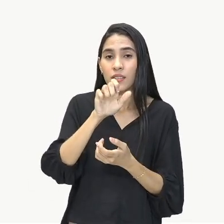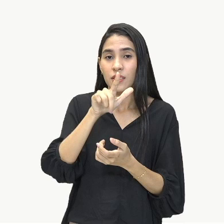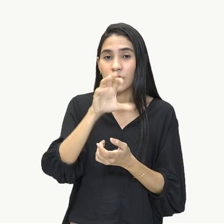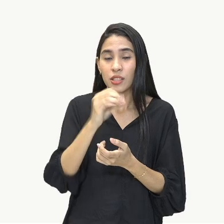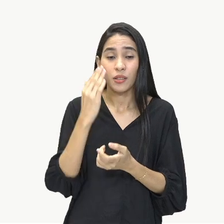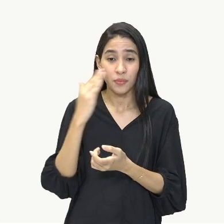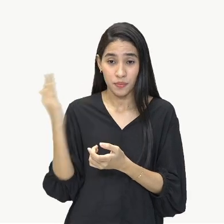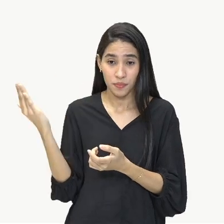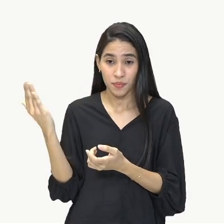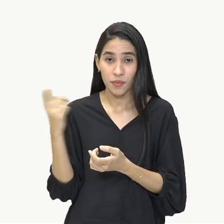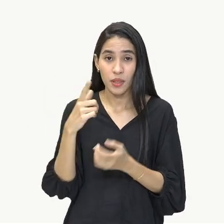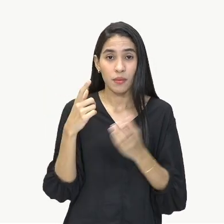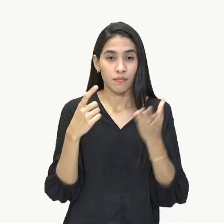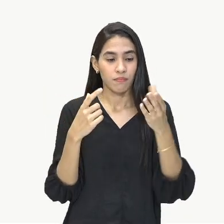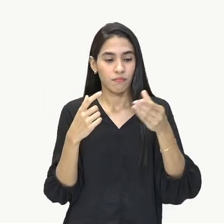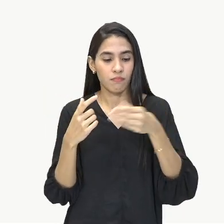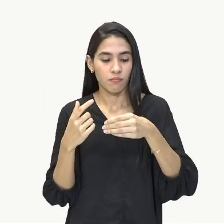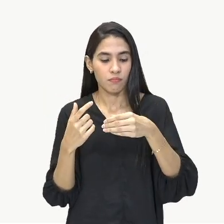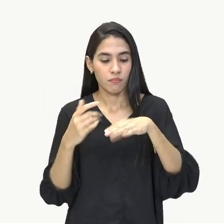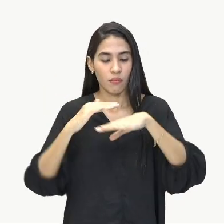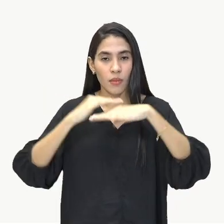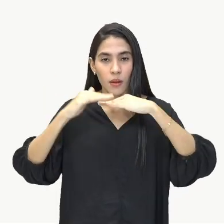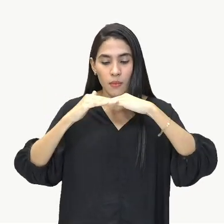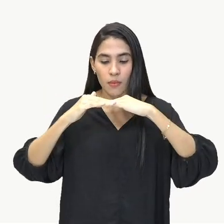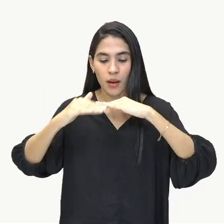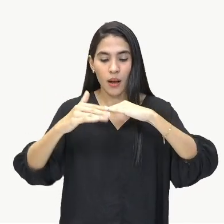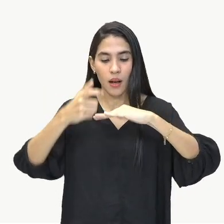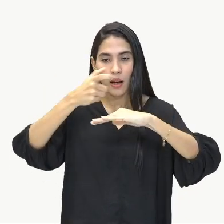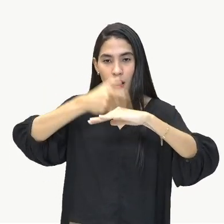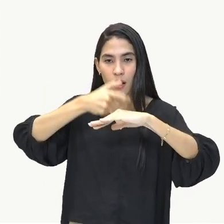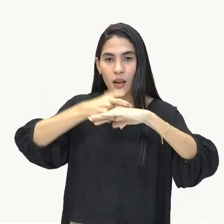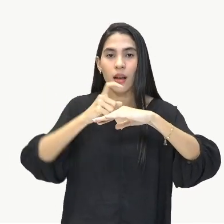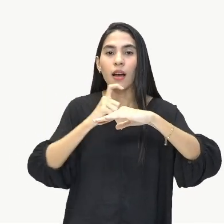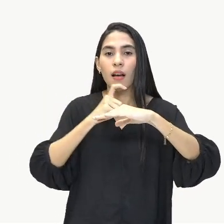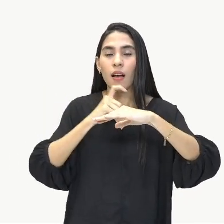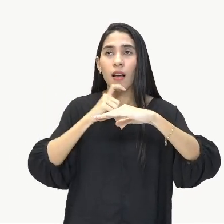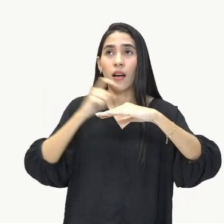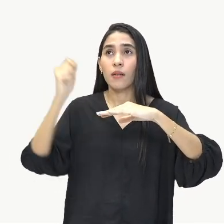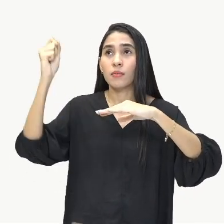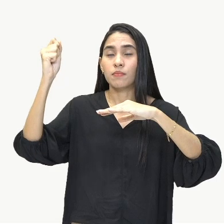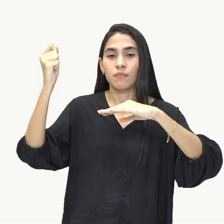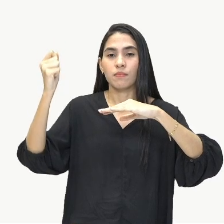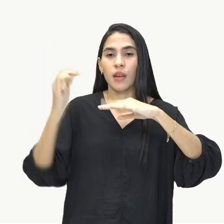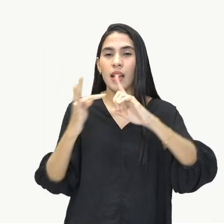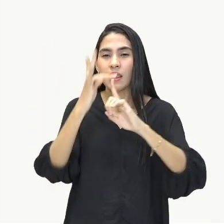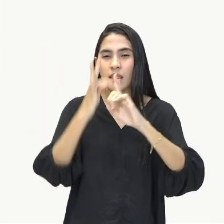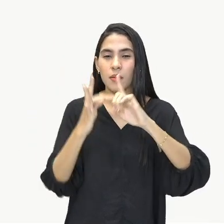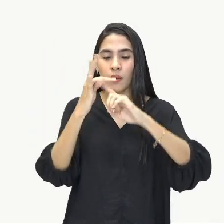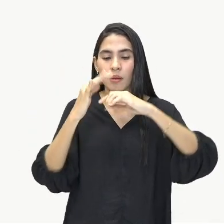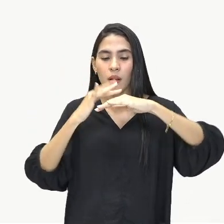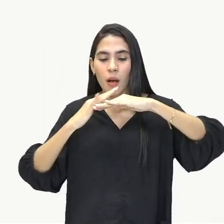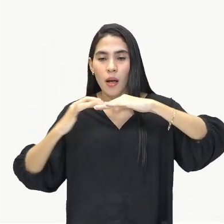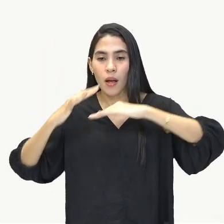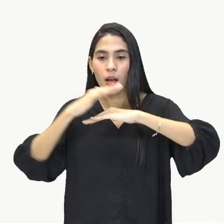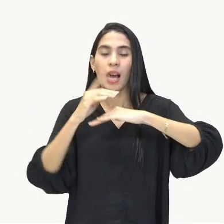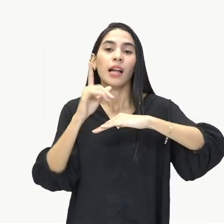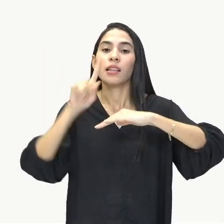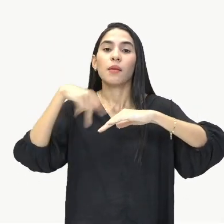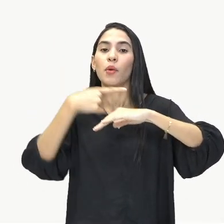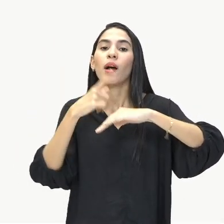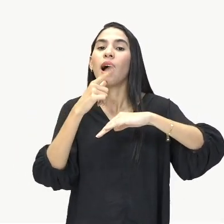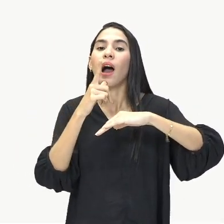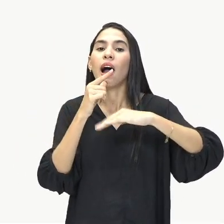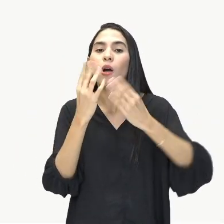pega um pedaço de gelo, coloca em cima de uma mesa, e a temperatura ambiente ali, com o passar do tempo, a gente vê que